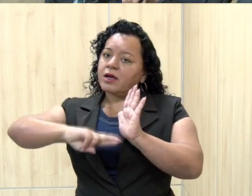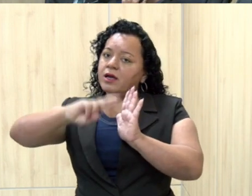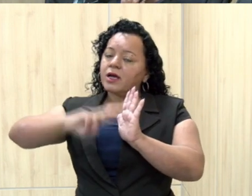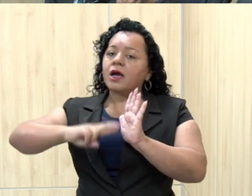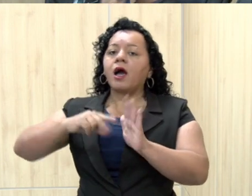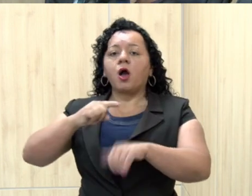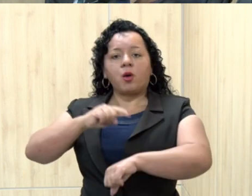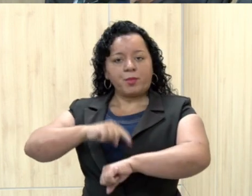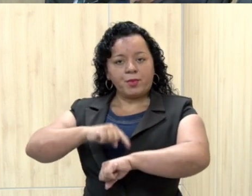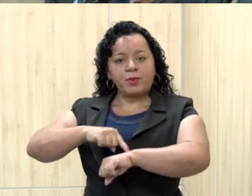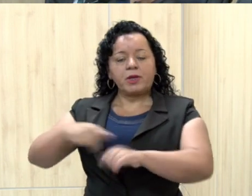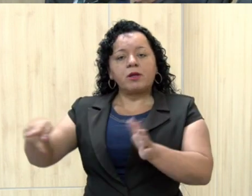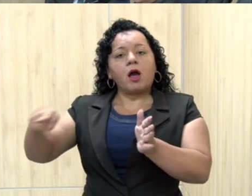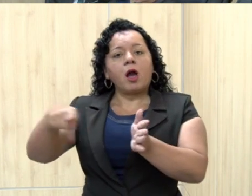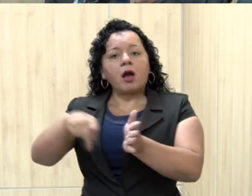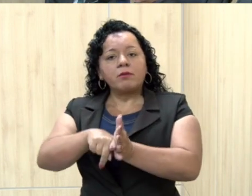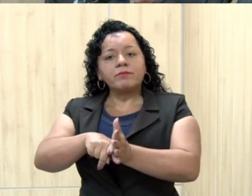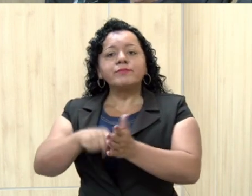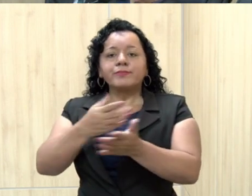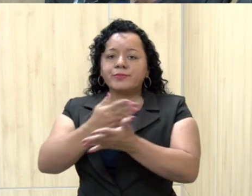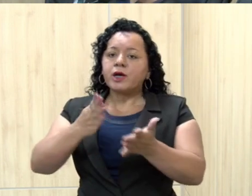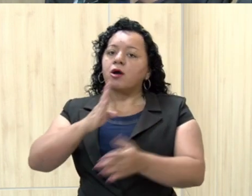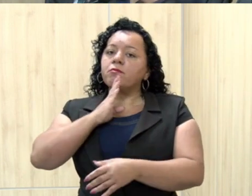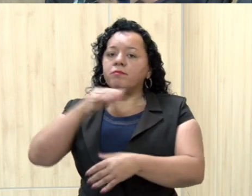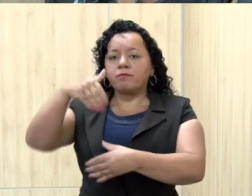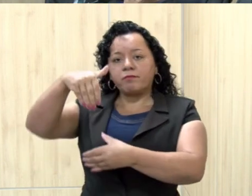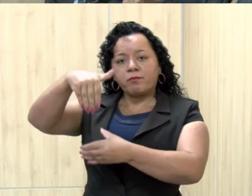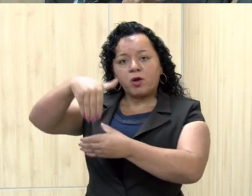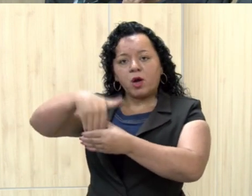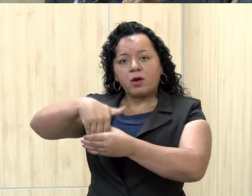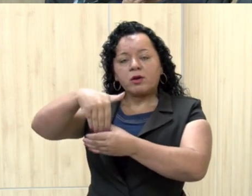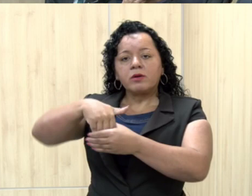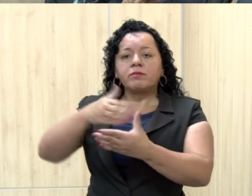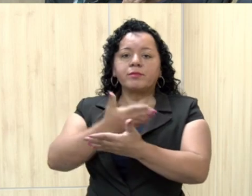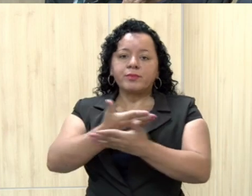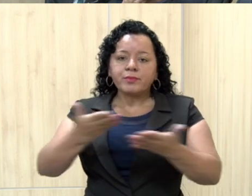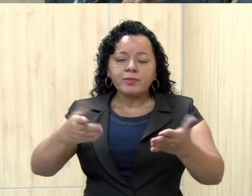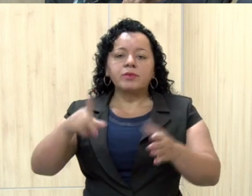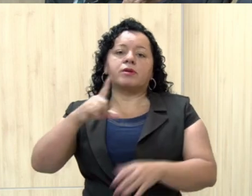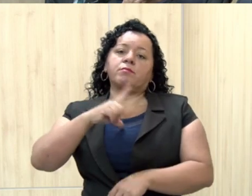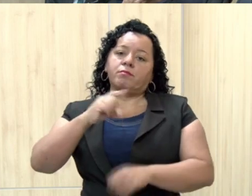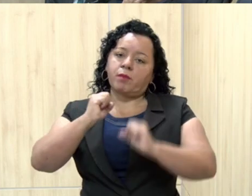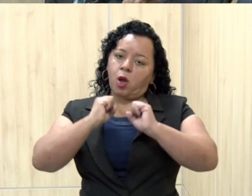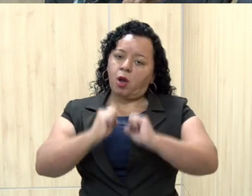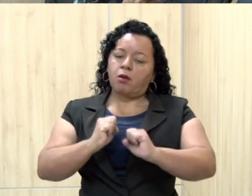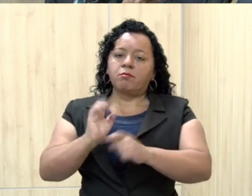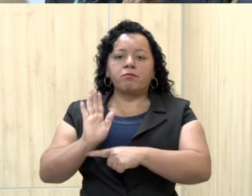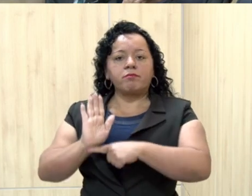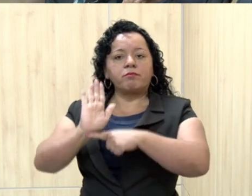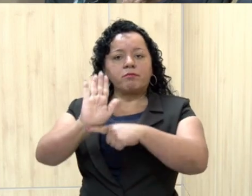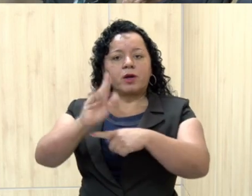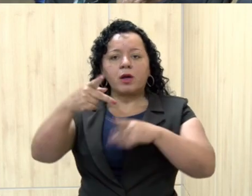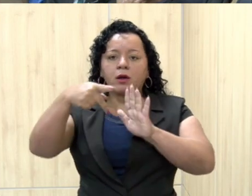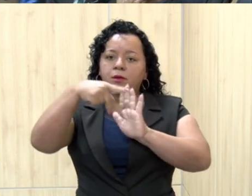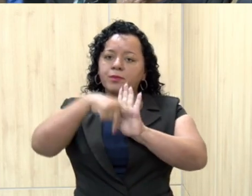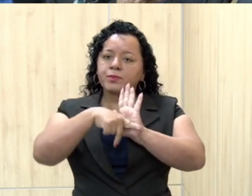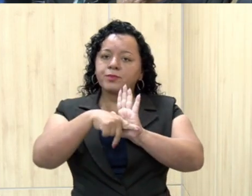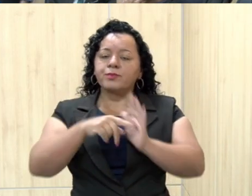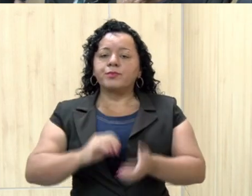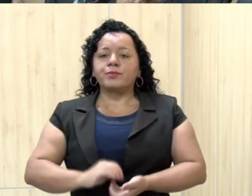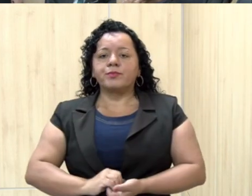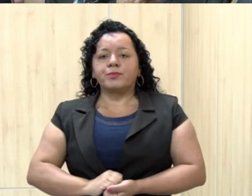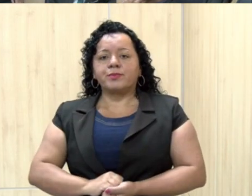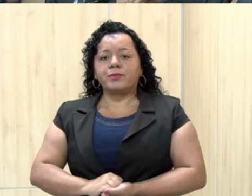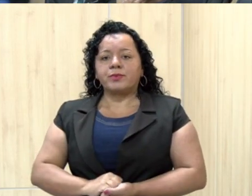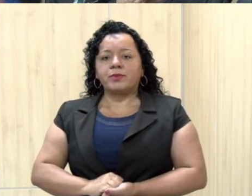momento apropriado é o conhecimento do voto uma excelência faz o pedido de vista e pode contribuir com o projeto não tenho dúvida